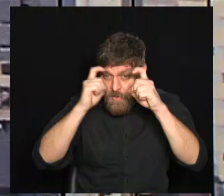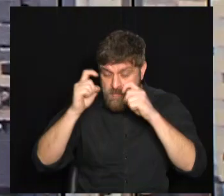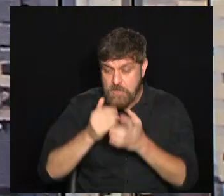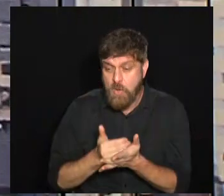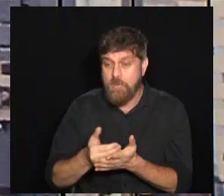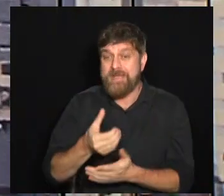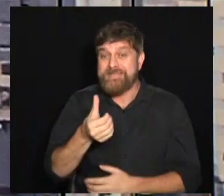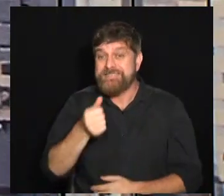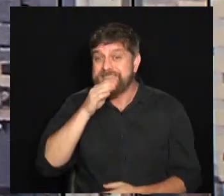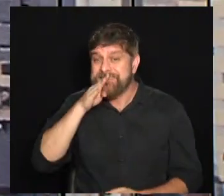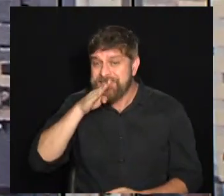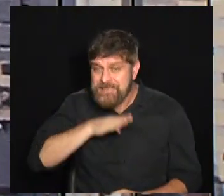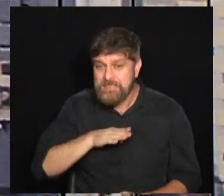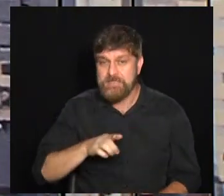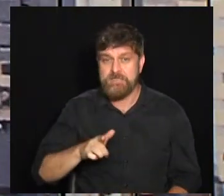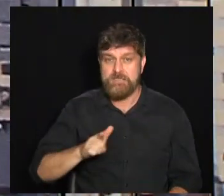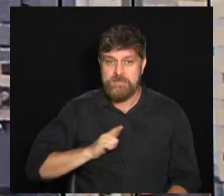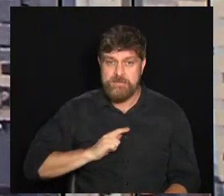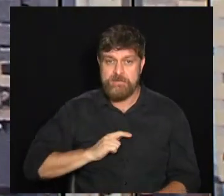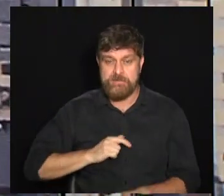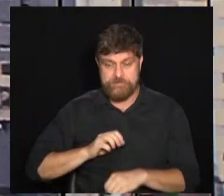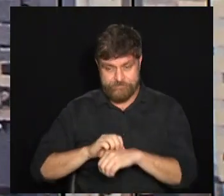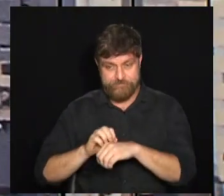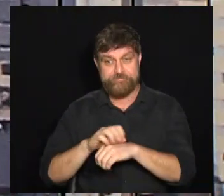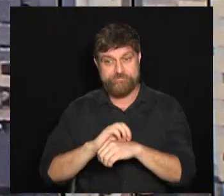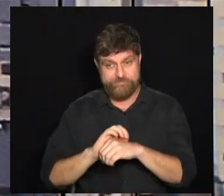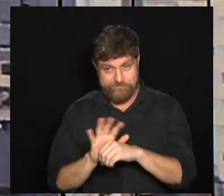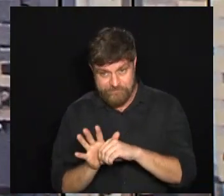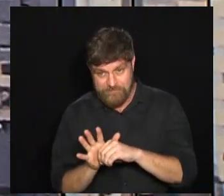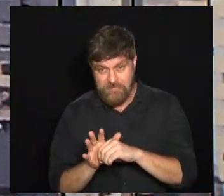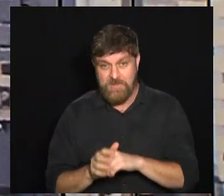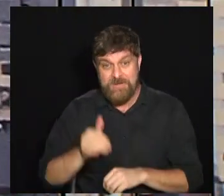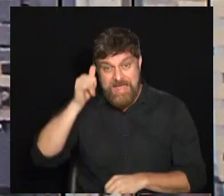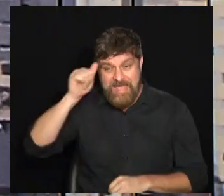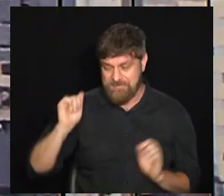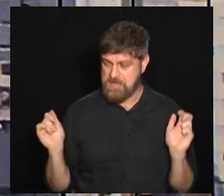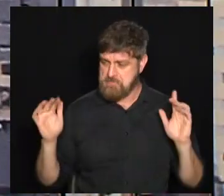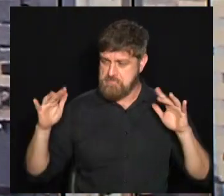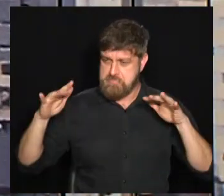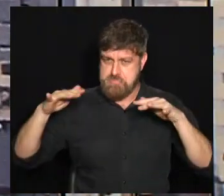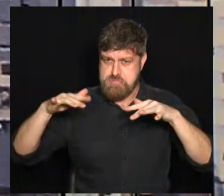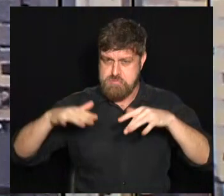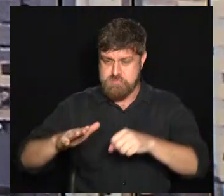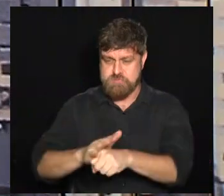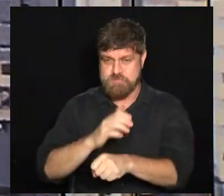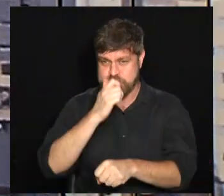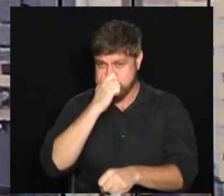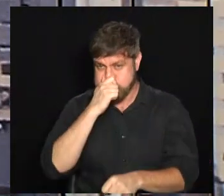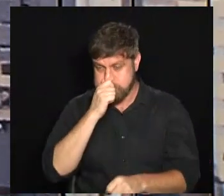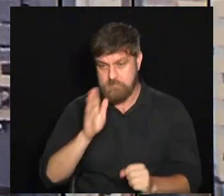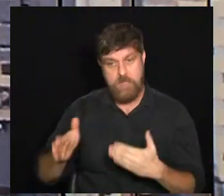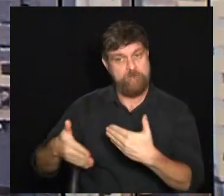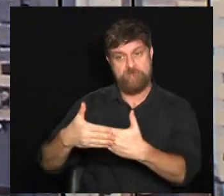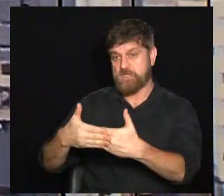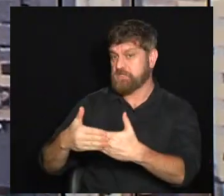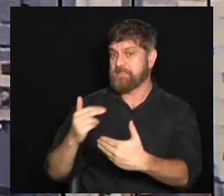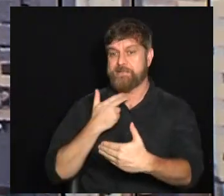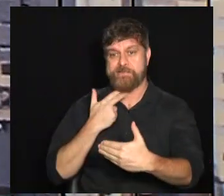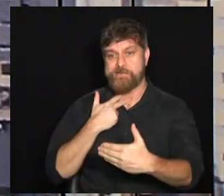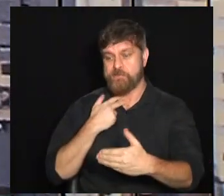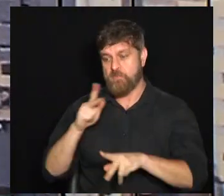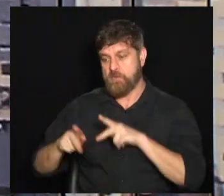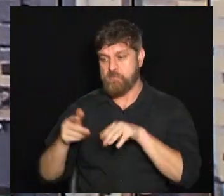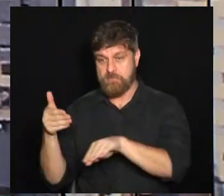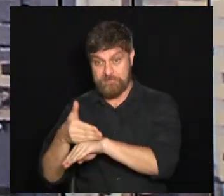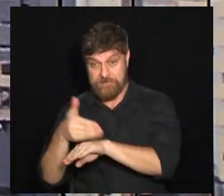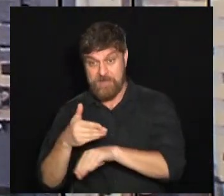da tarde. Por conta do coronavírus, para evitar aglomeração, a reunião é fechada ao público. Mas claro